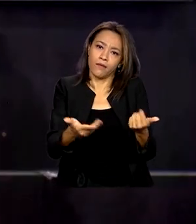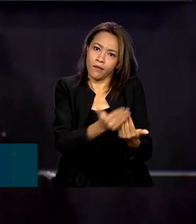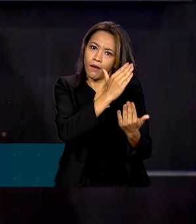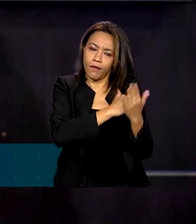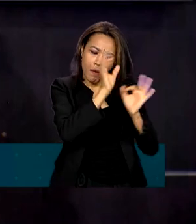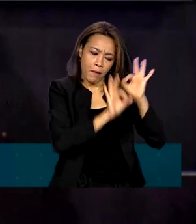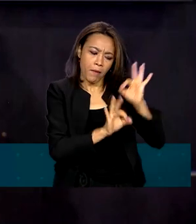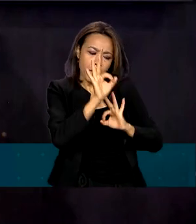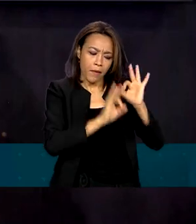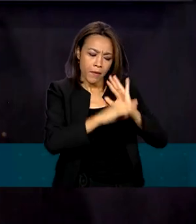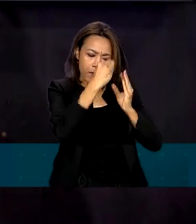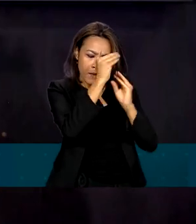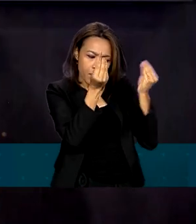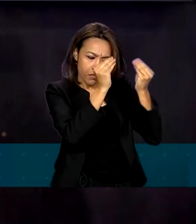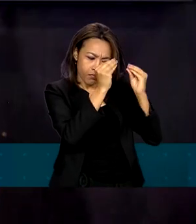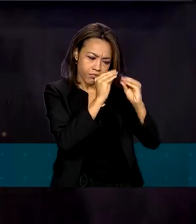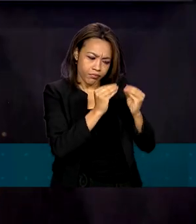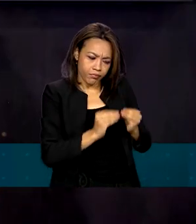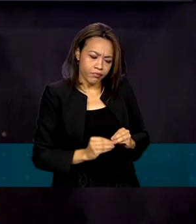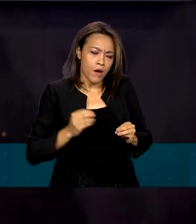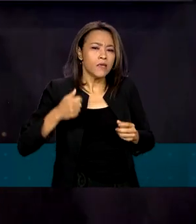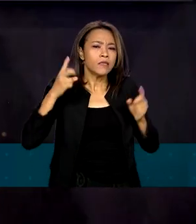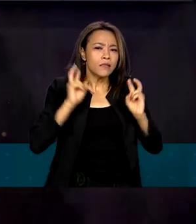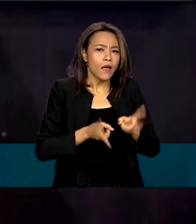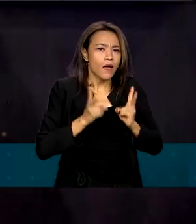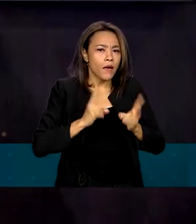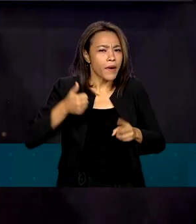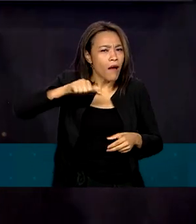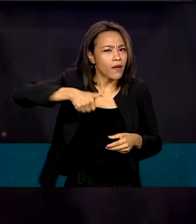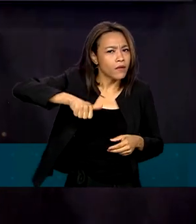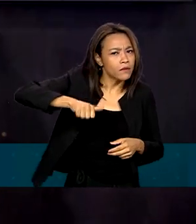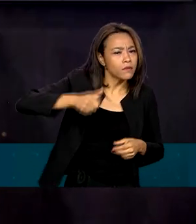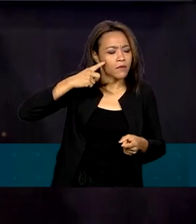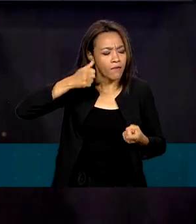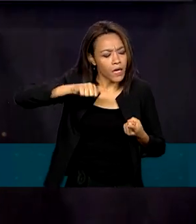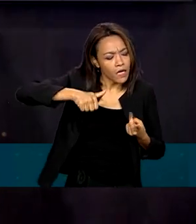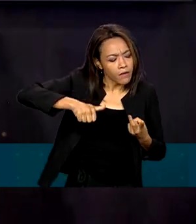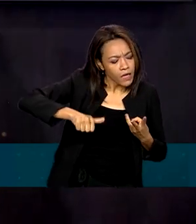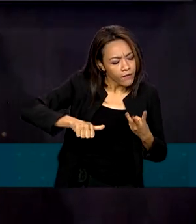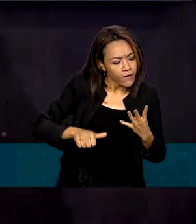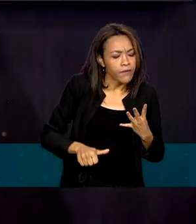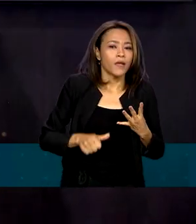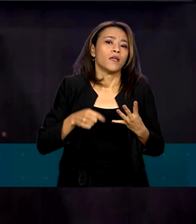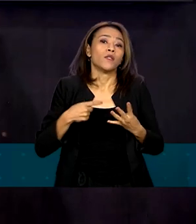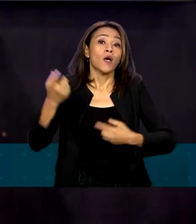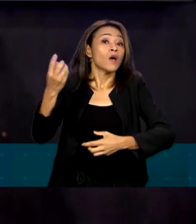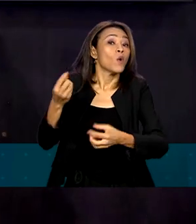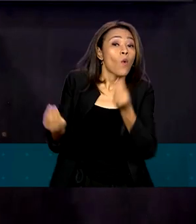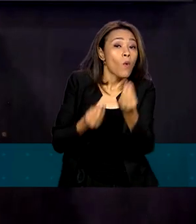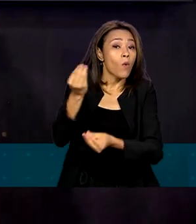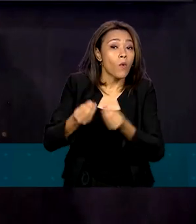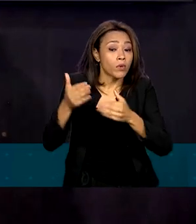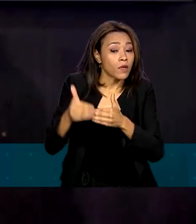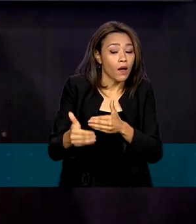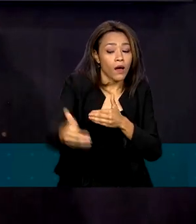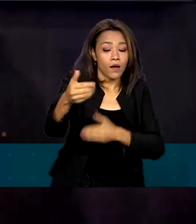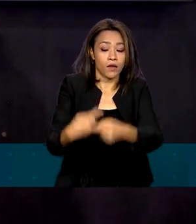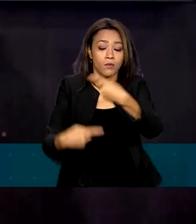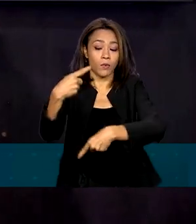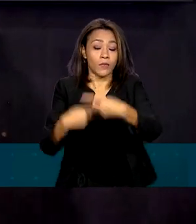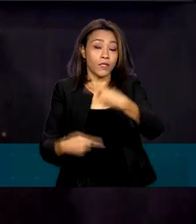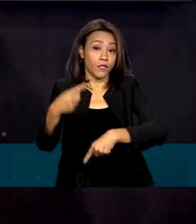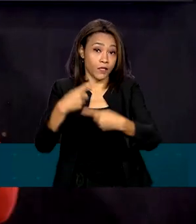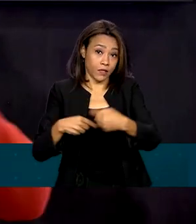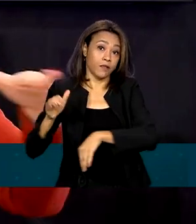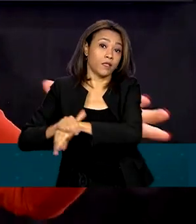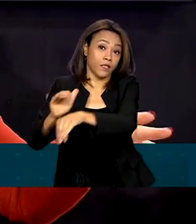isso requer uma avaliação periódica com monitoramento das políticas públicas que estão sendo executadas pelo Governo